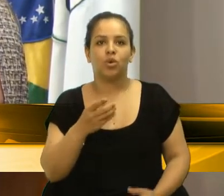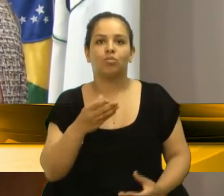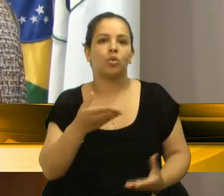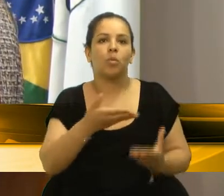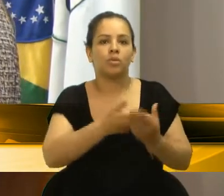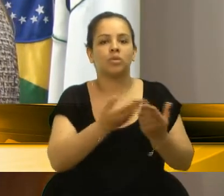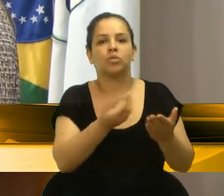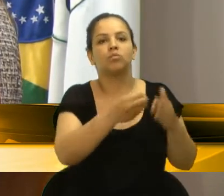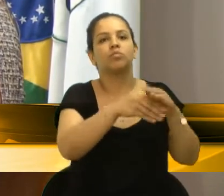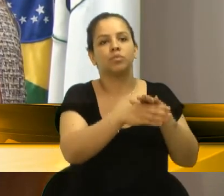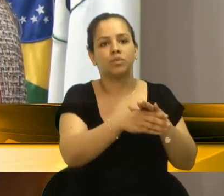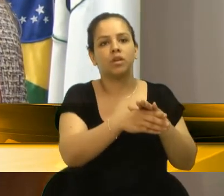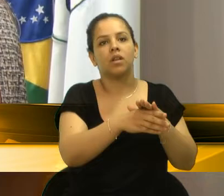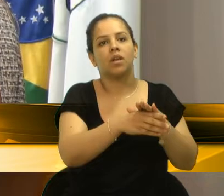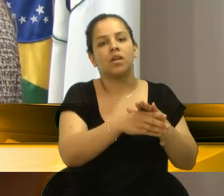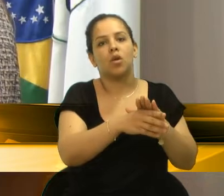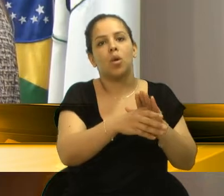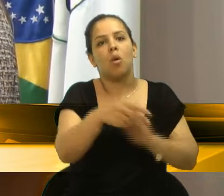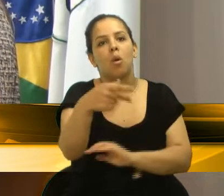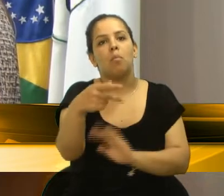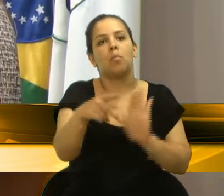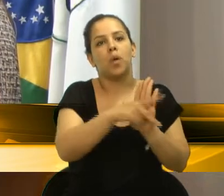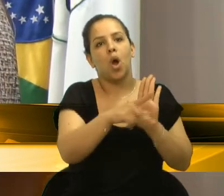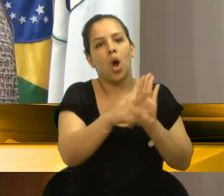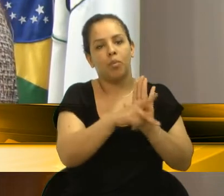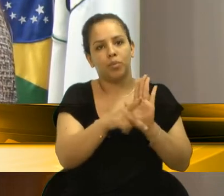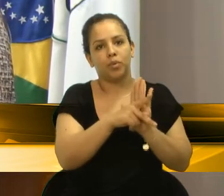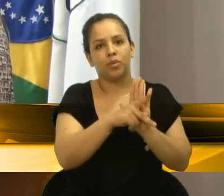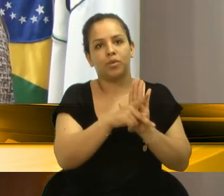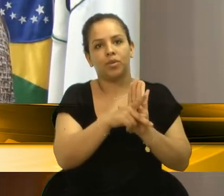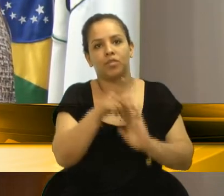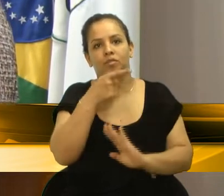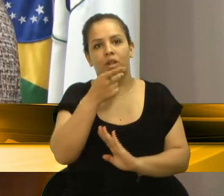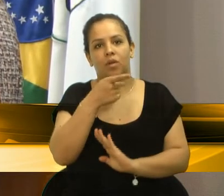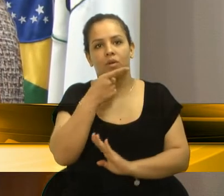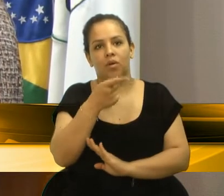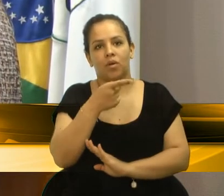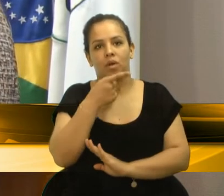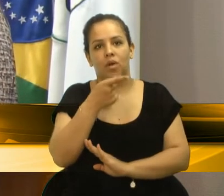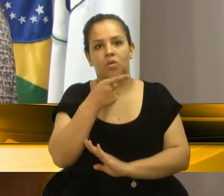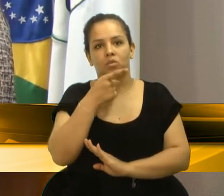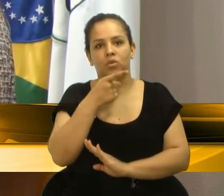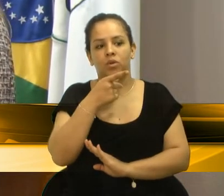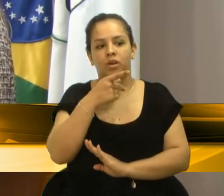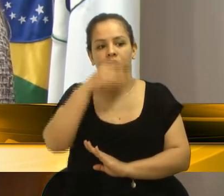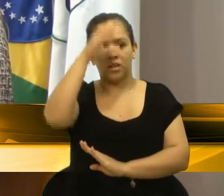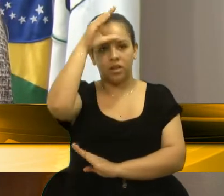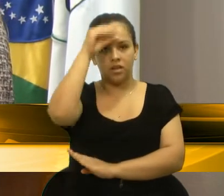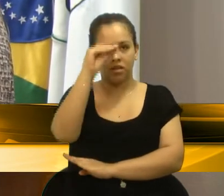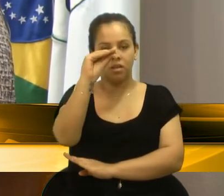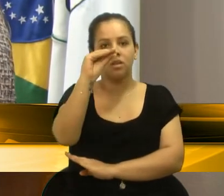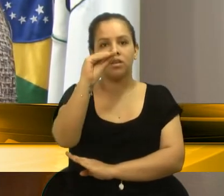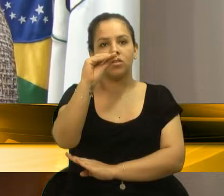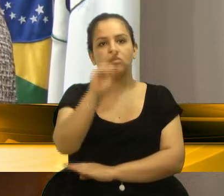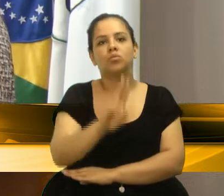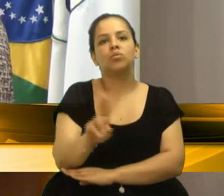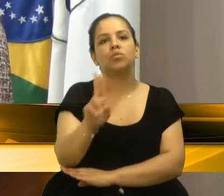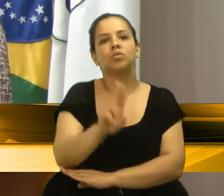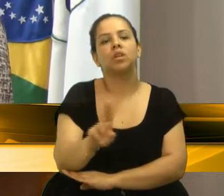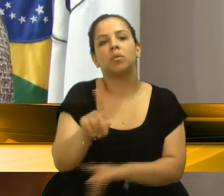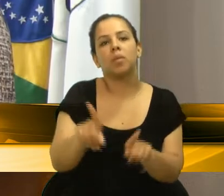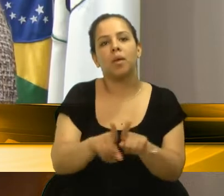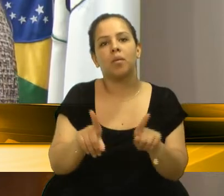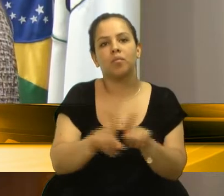depoimento pessoal do secretário de Saúde, senhor Júlio César Freitas da Rosa, e usando a prerrogativa do